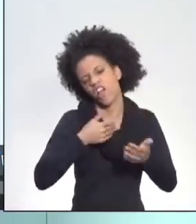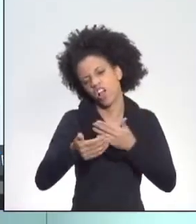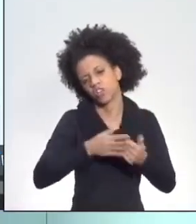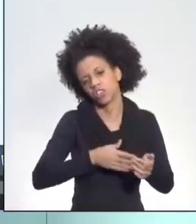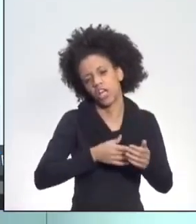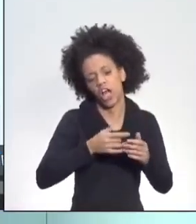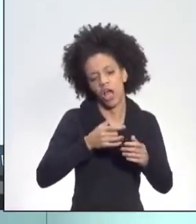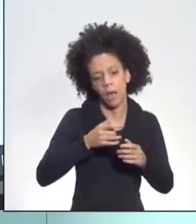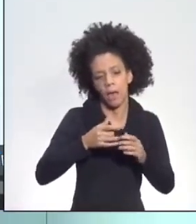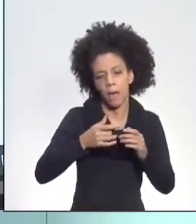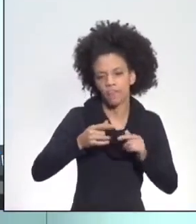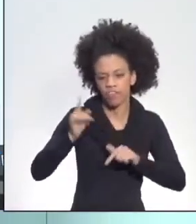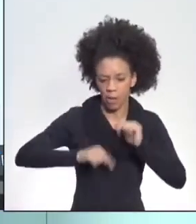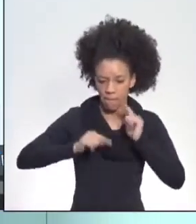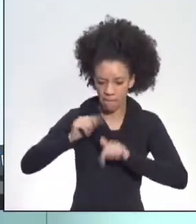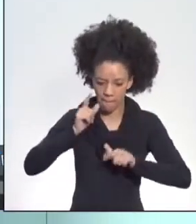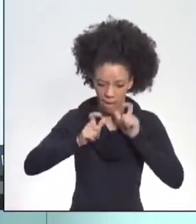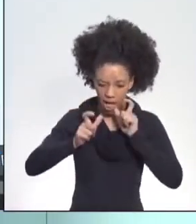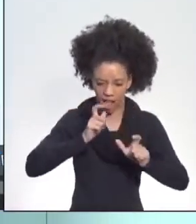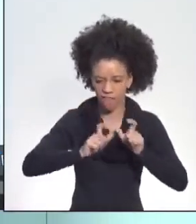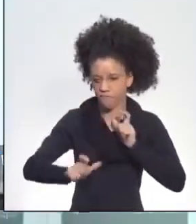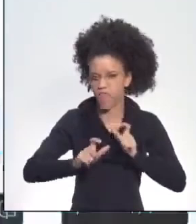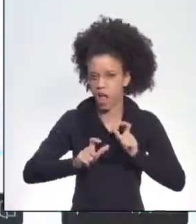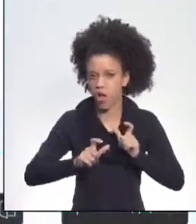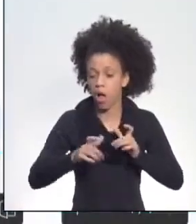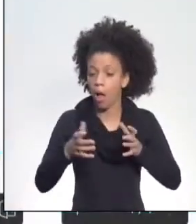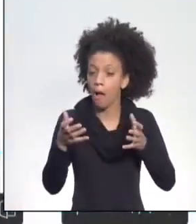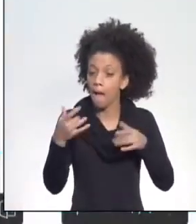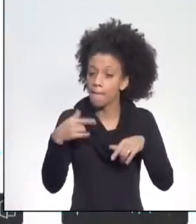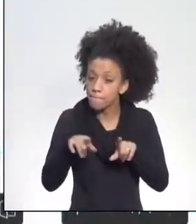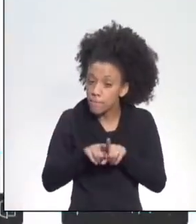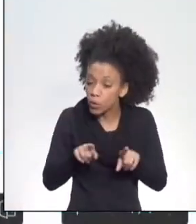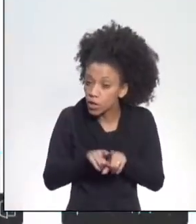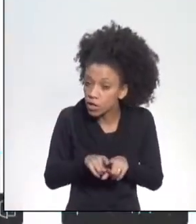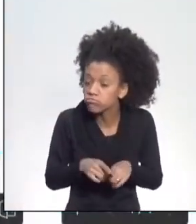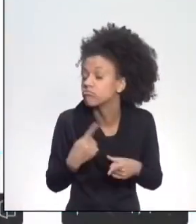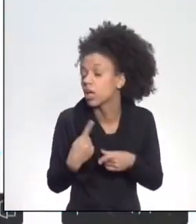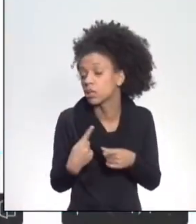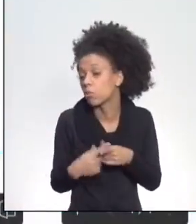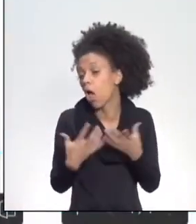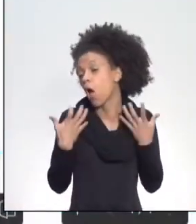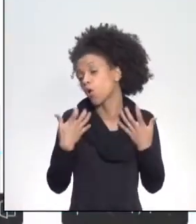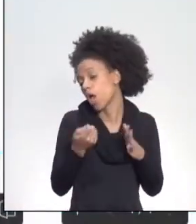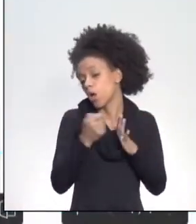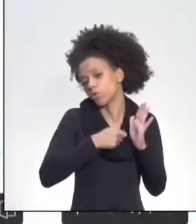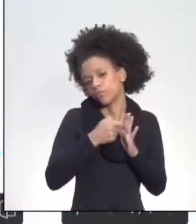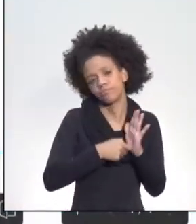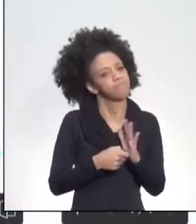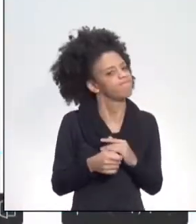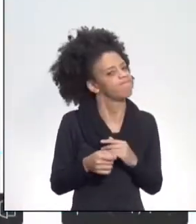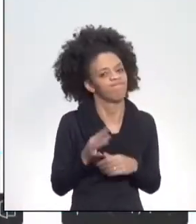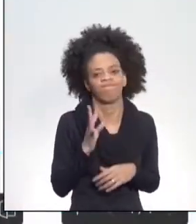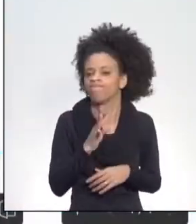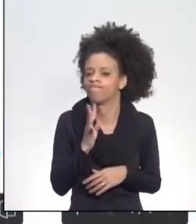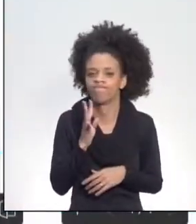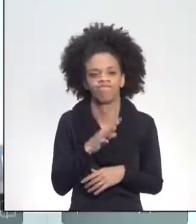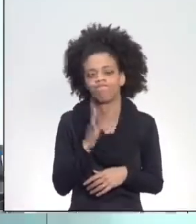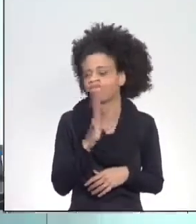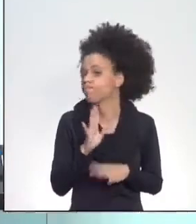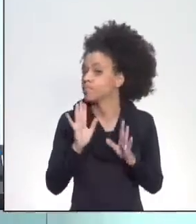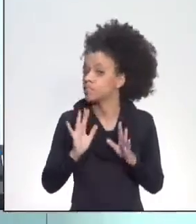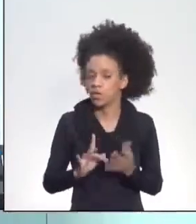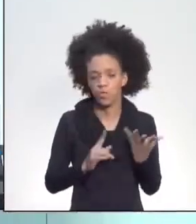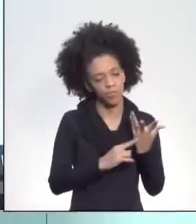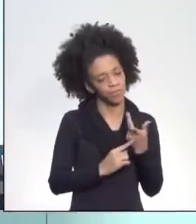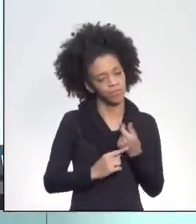coleguinha e vou riscar a parede porque eu quero riscar, isso realmente não é nada legal, nada bonito de se fazer e, portanto, não é